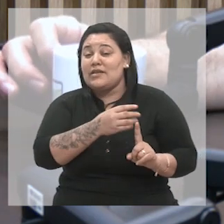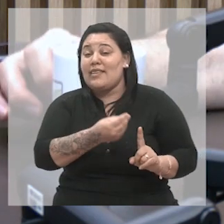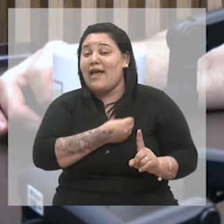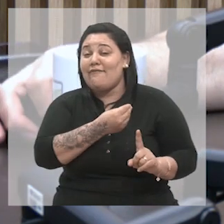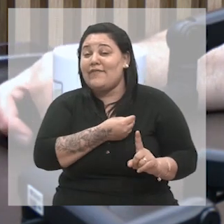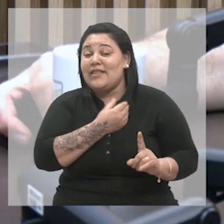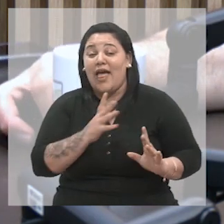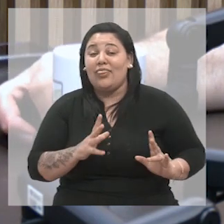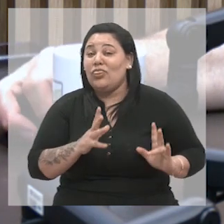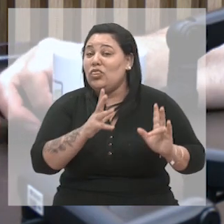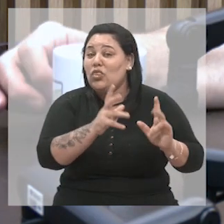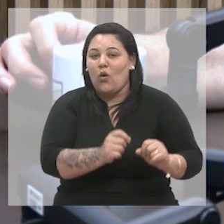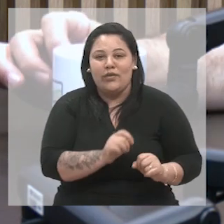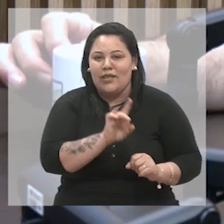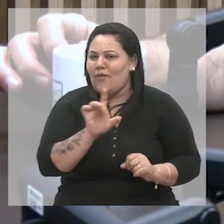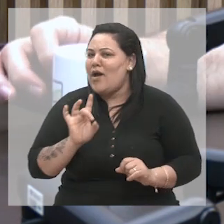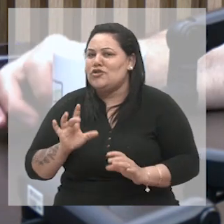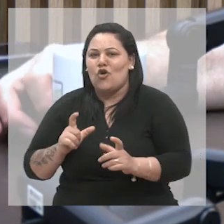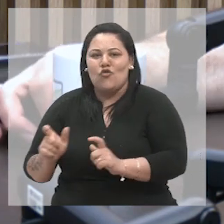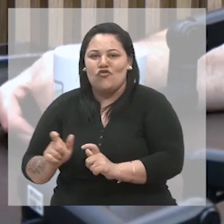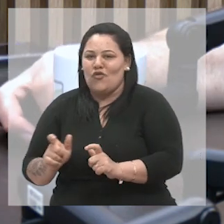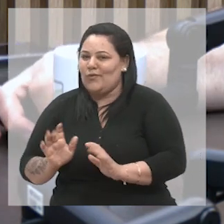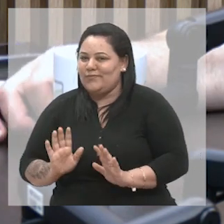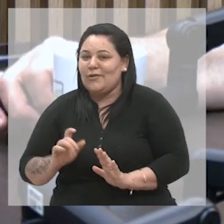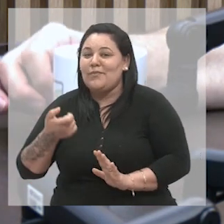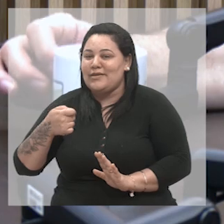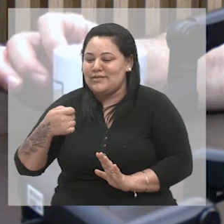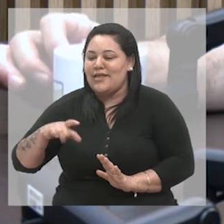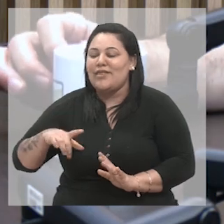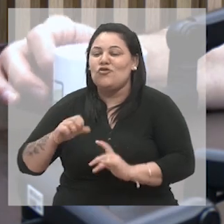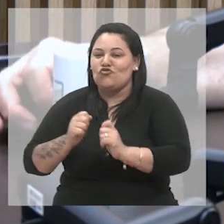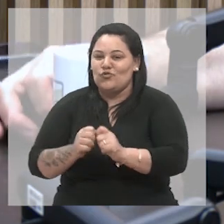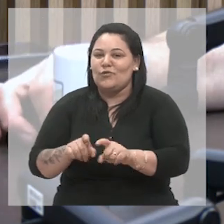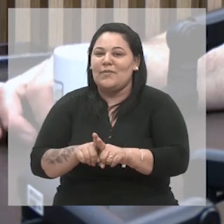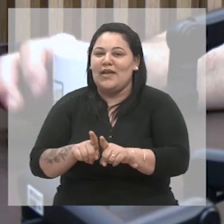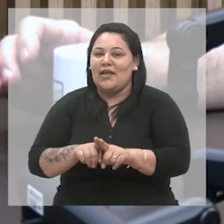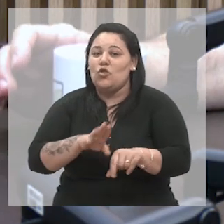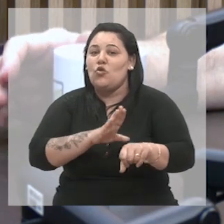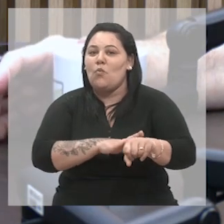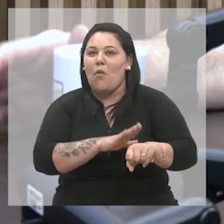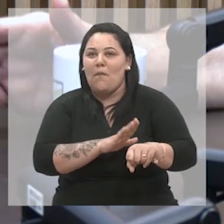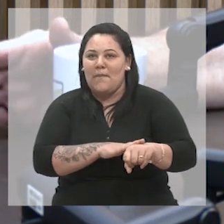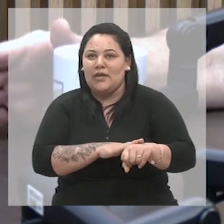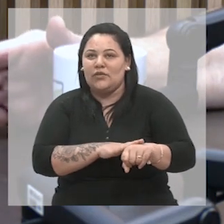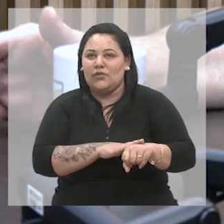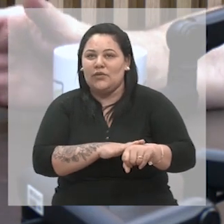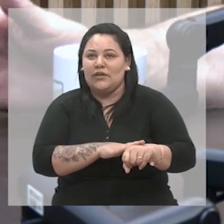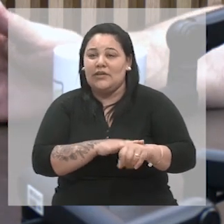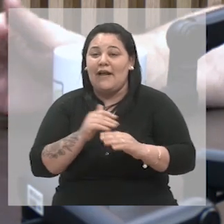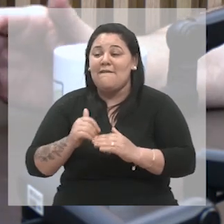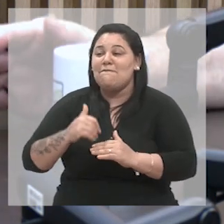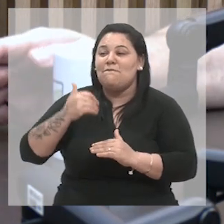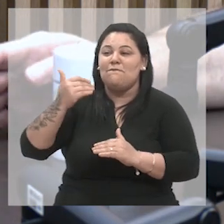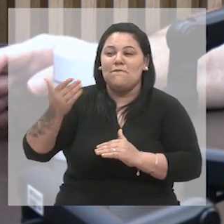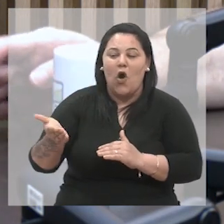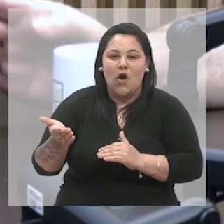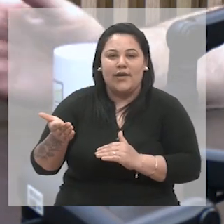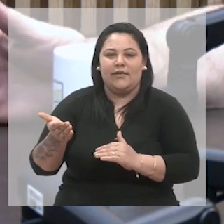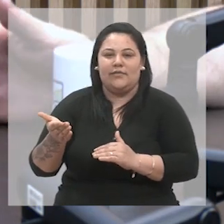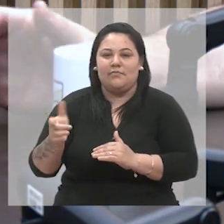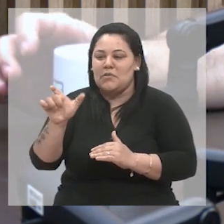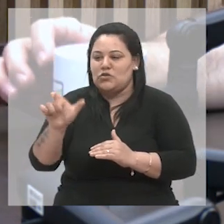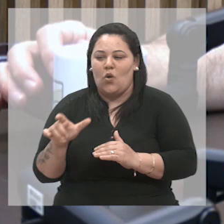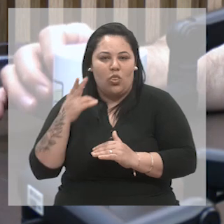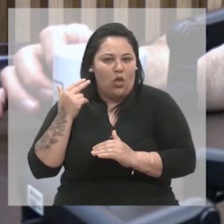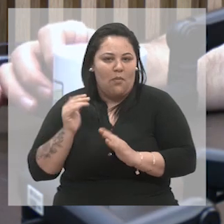para a vida, não vai ser para o jogo. E isso tem que ficar, né? No momento que ele deixa de ser um atleta, que passa por